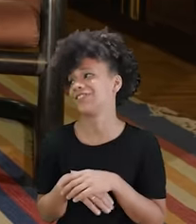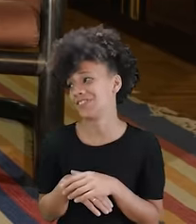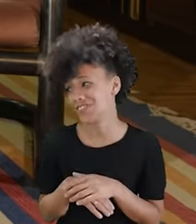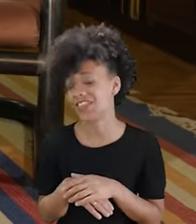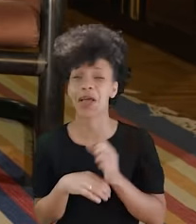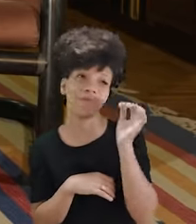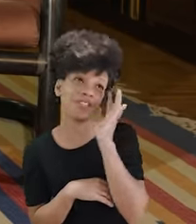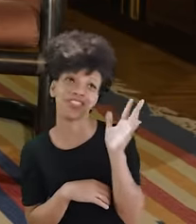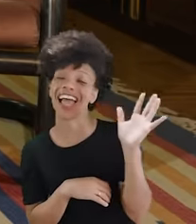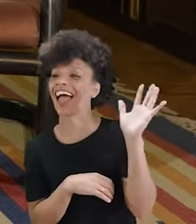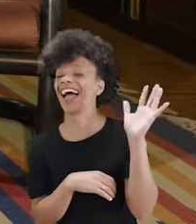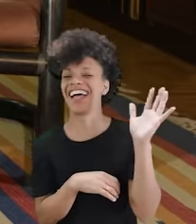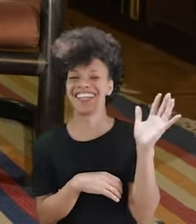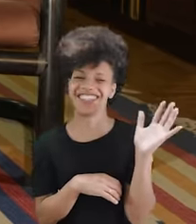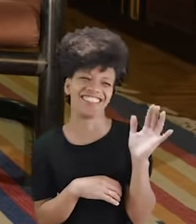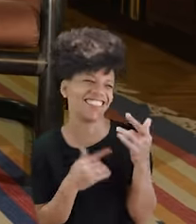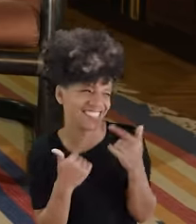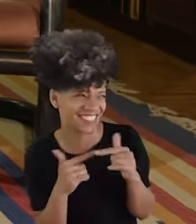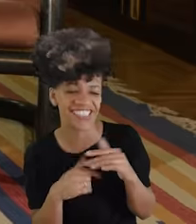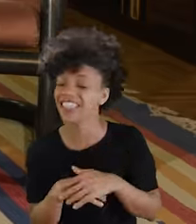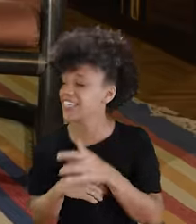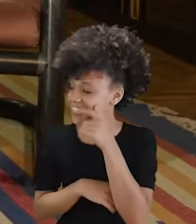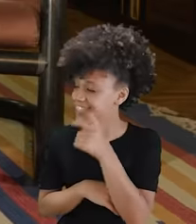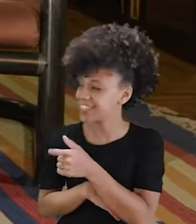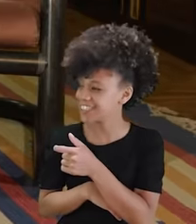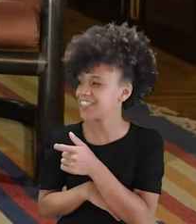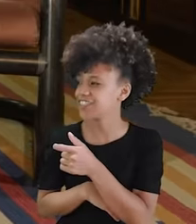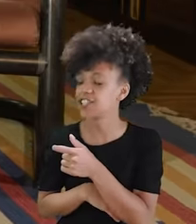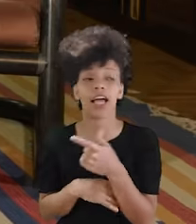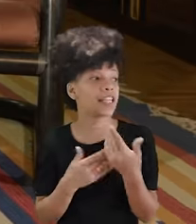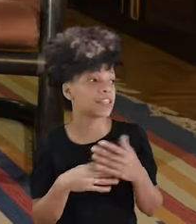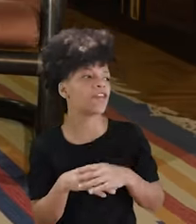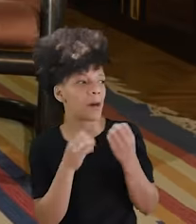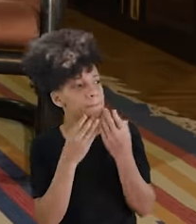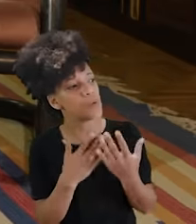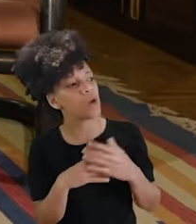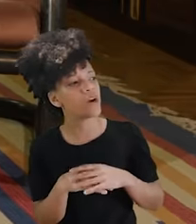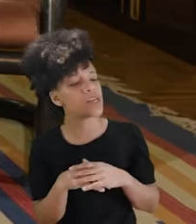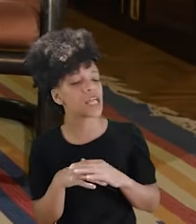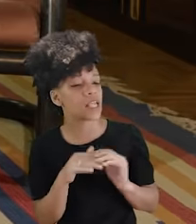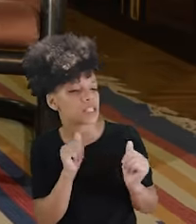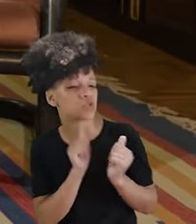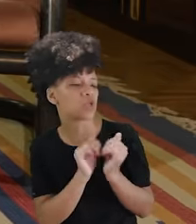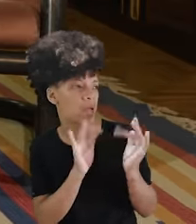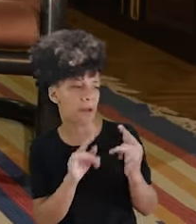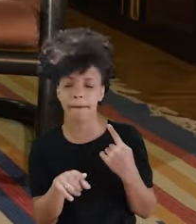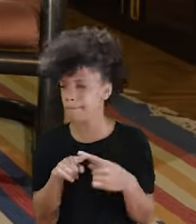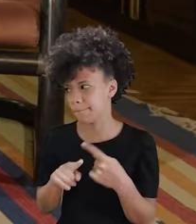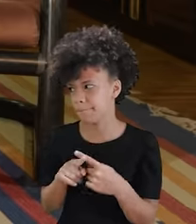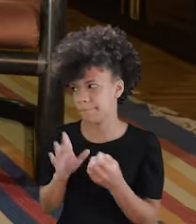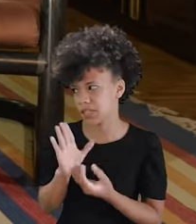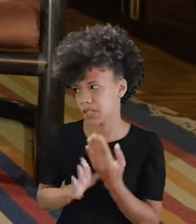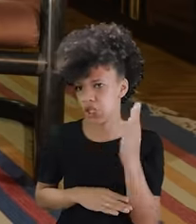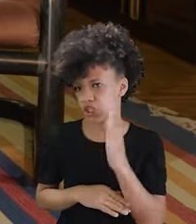branco da Imaginário que interessante isso eu dei foi muito bom essa união porque